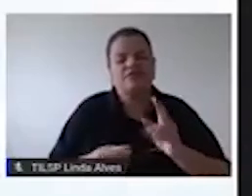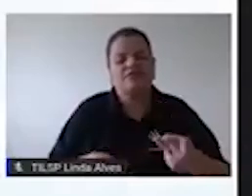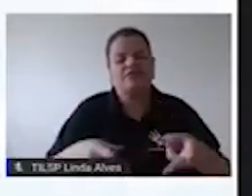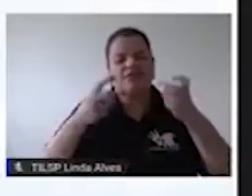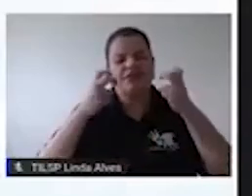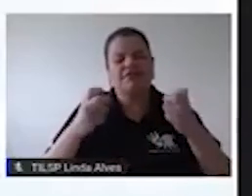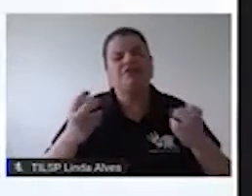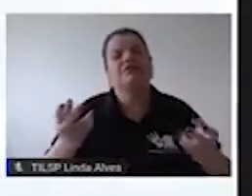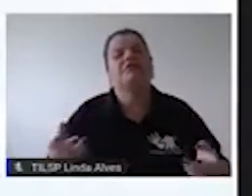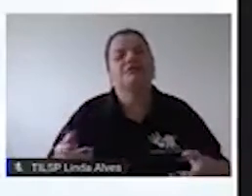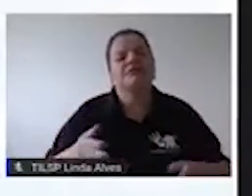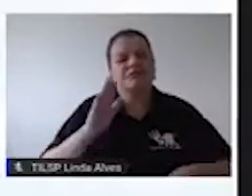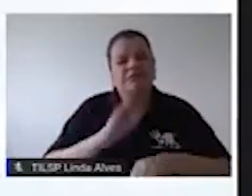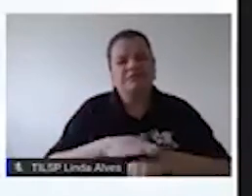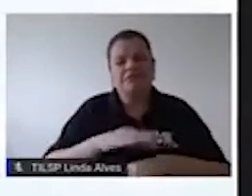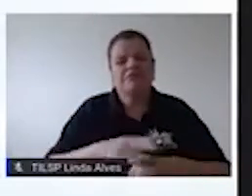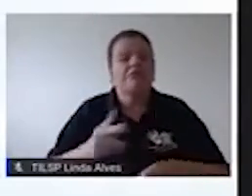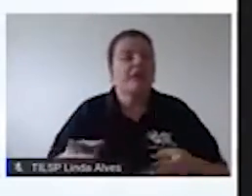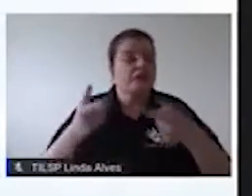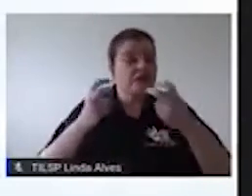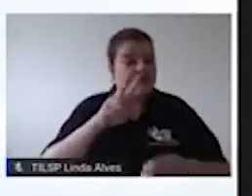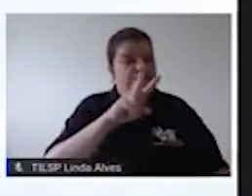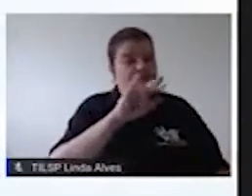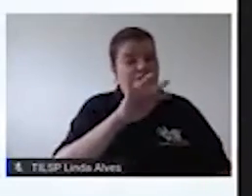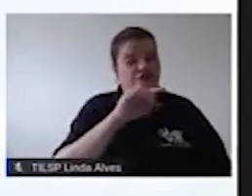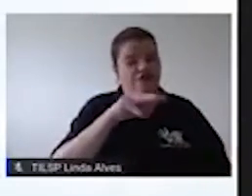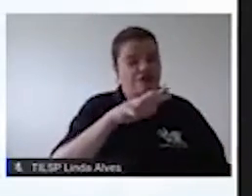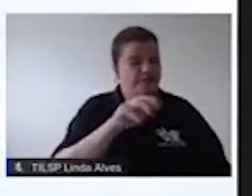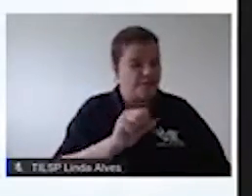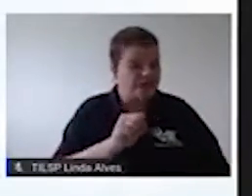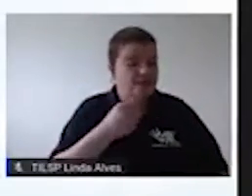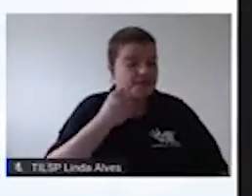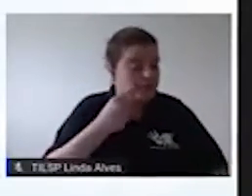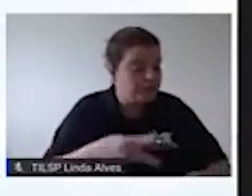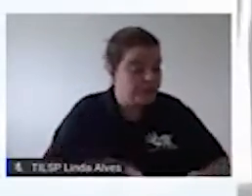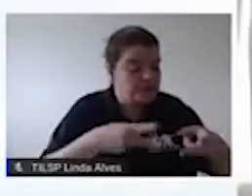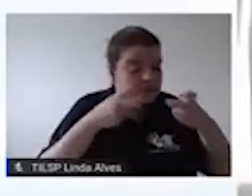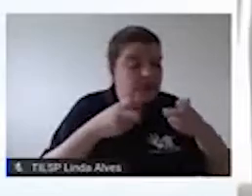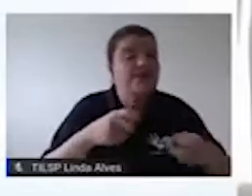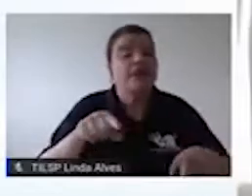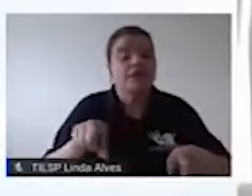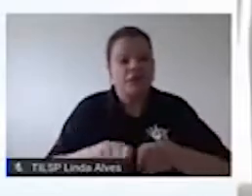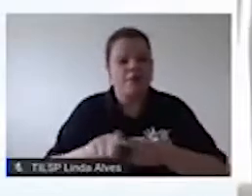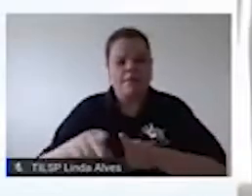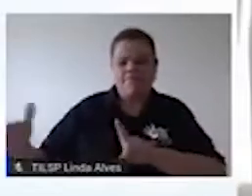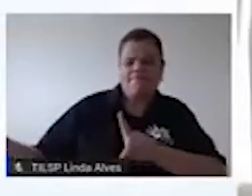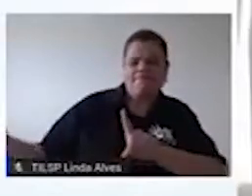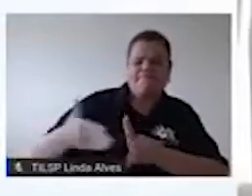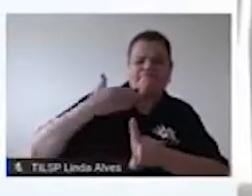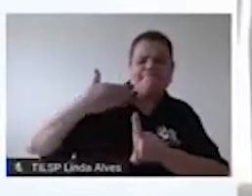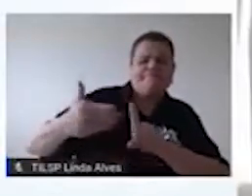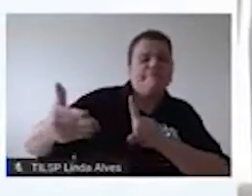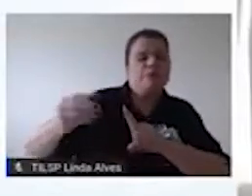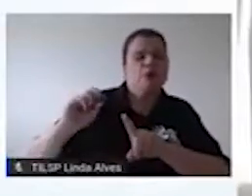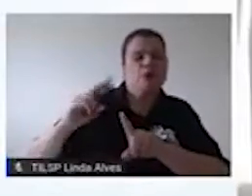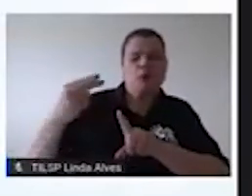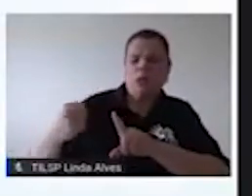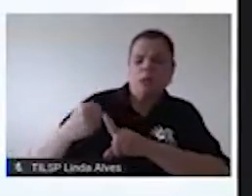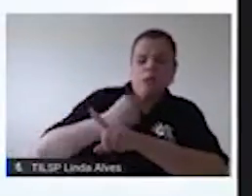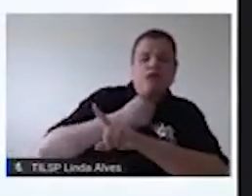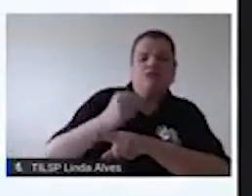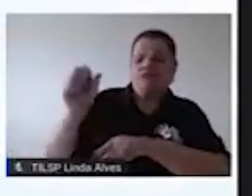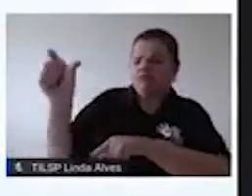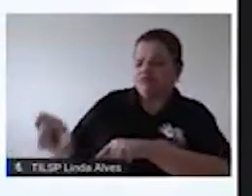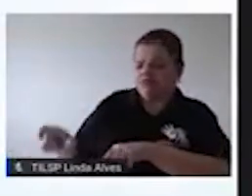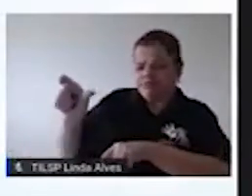de possíveis vítimas e agressor, claro. né, porque não adianta só olhar para a